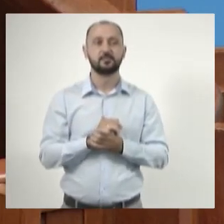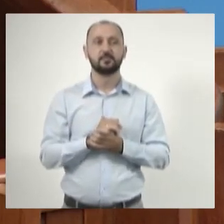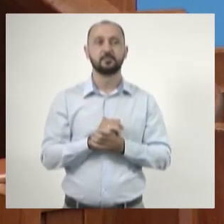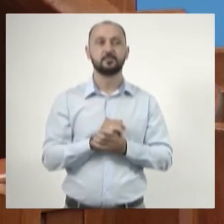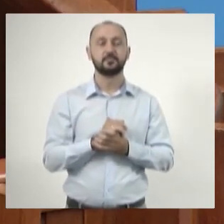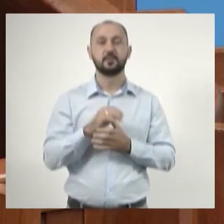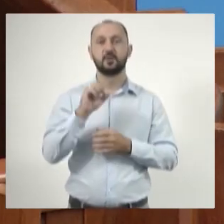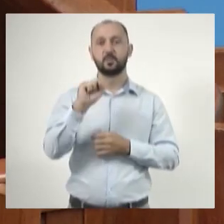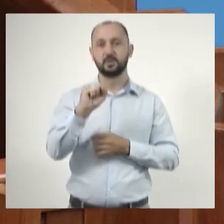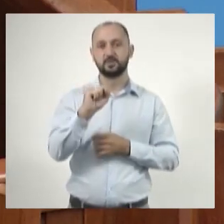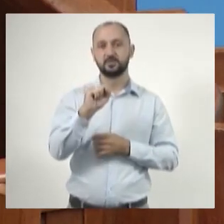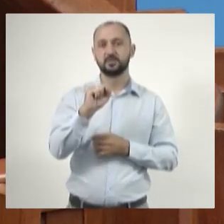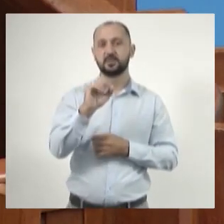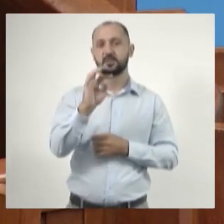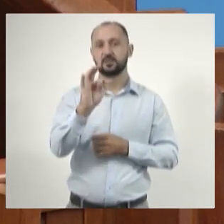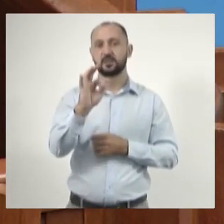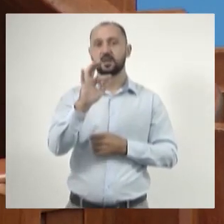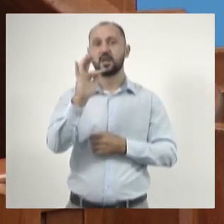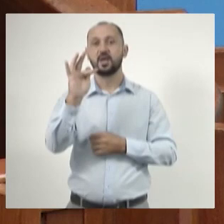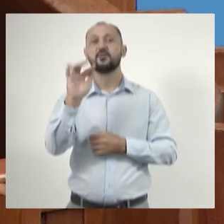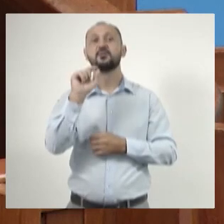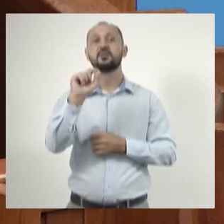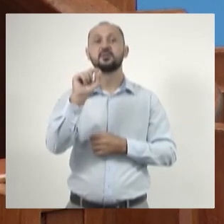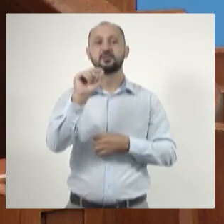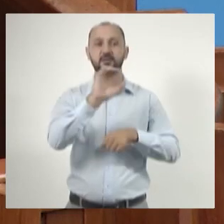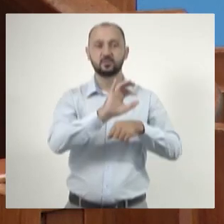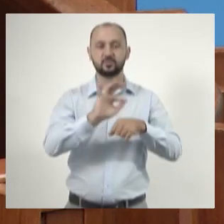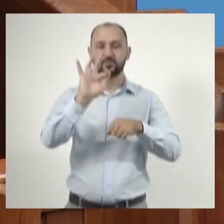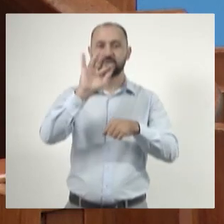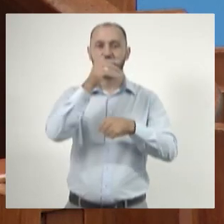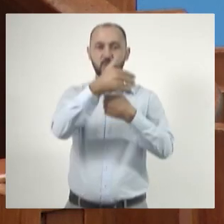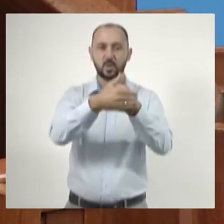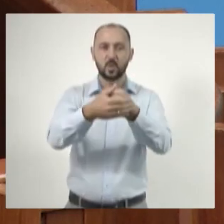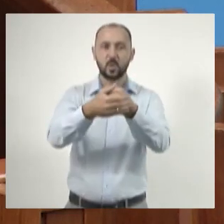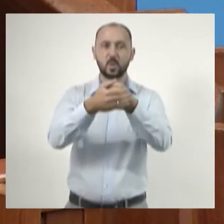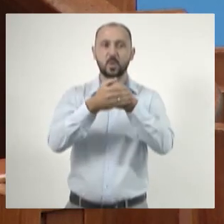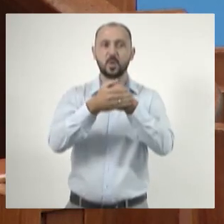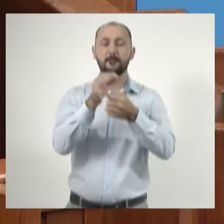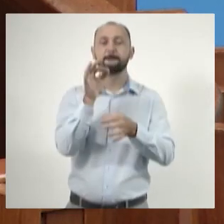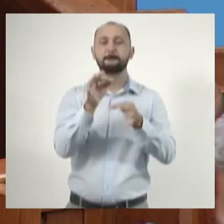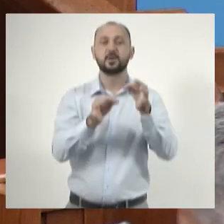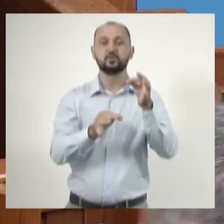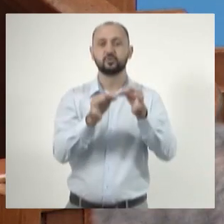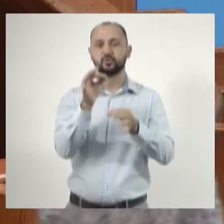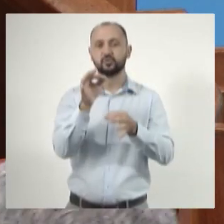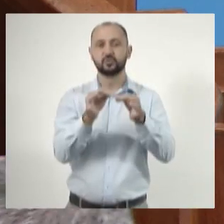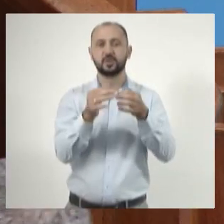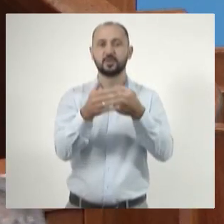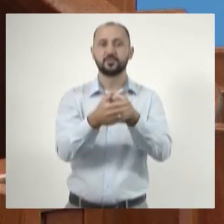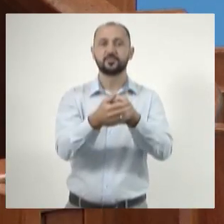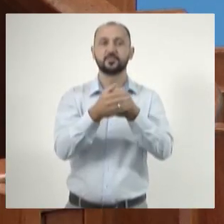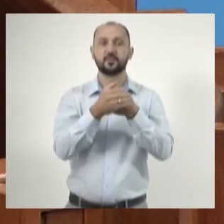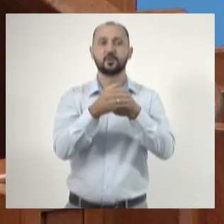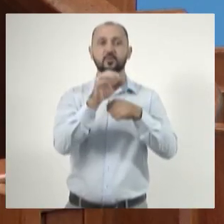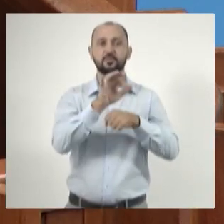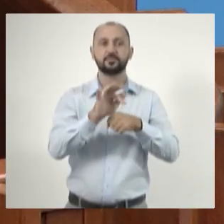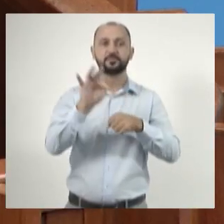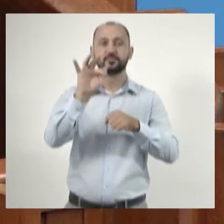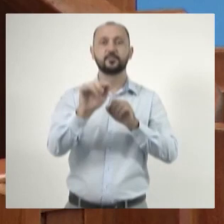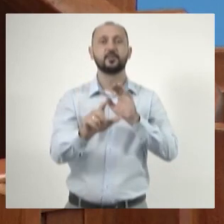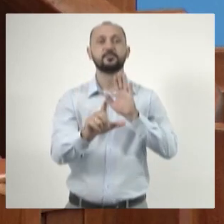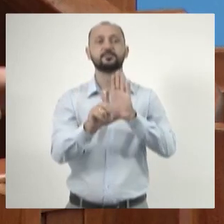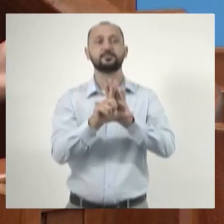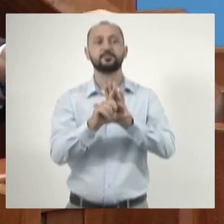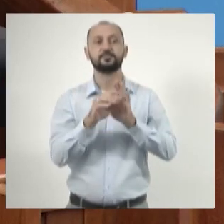o STF, que é o guardião da Constituição, para julgar e defender a Constituição e as